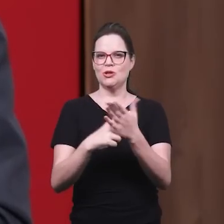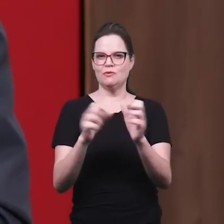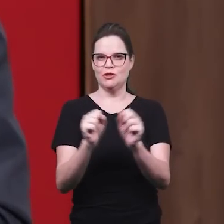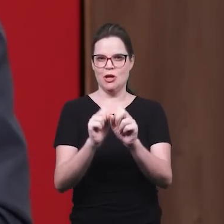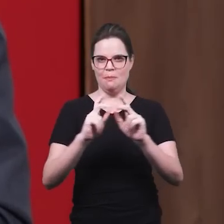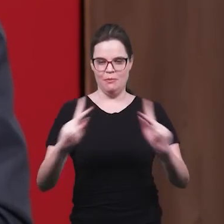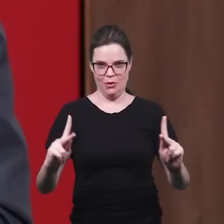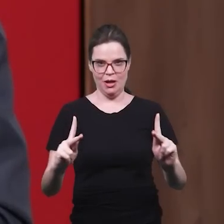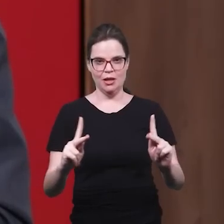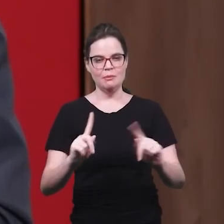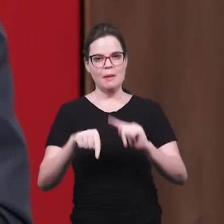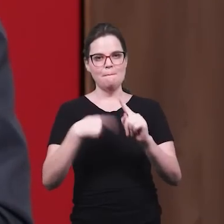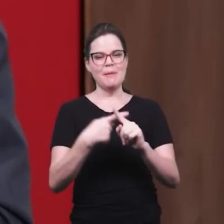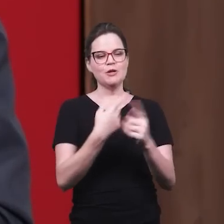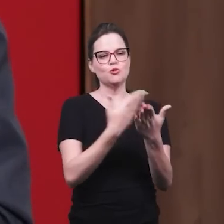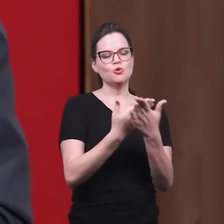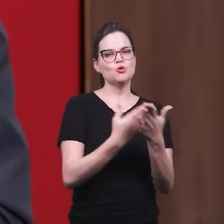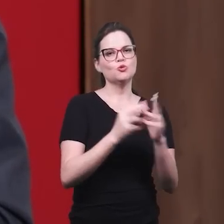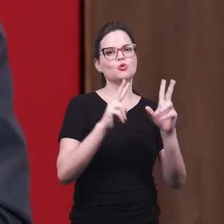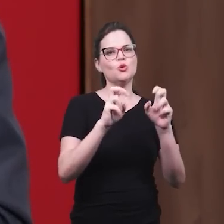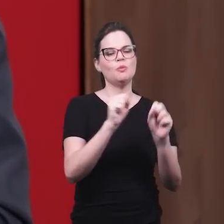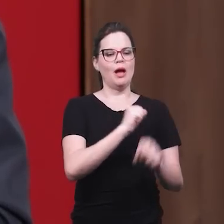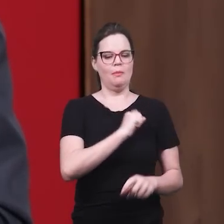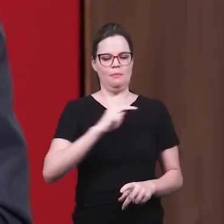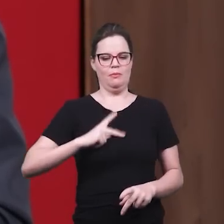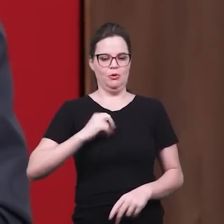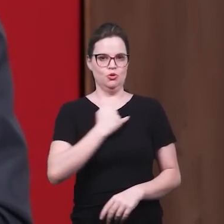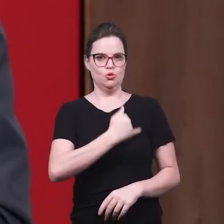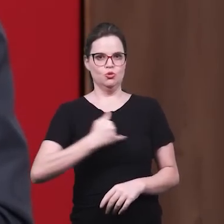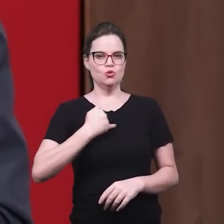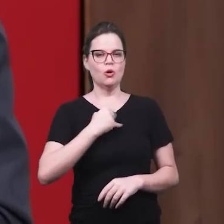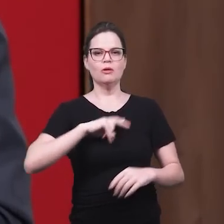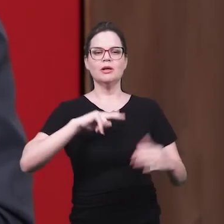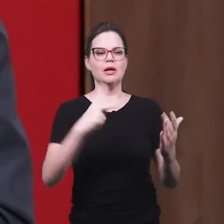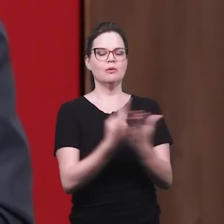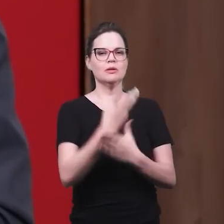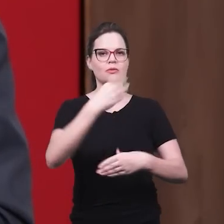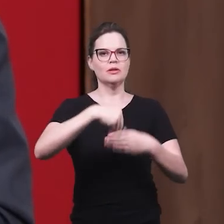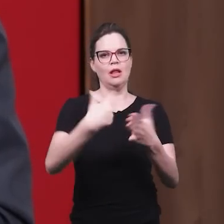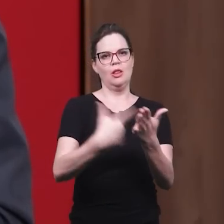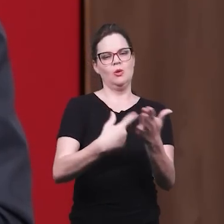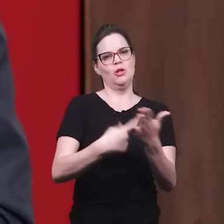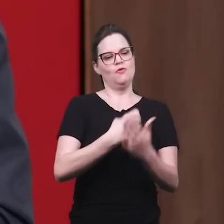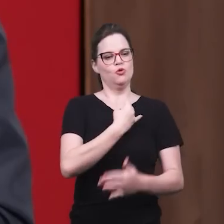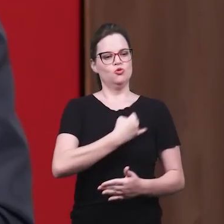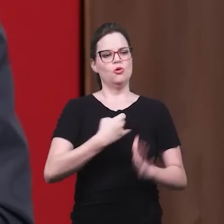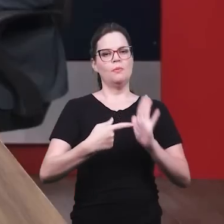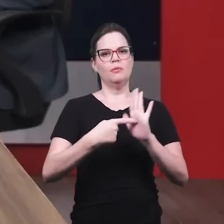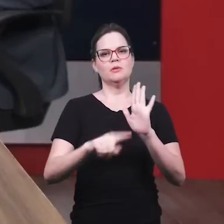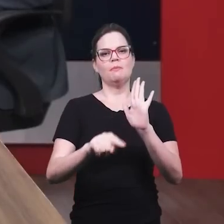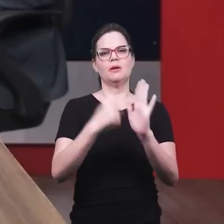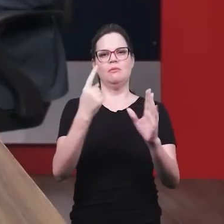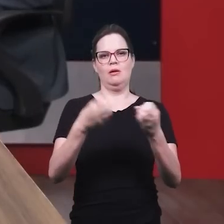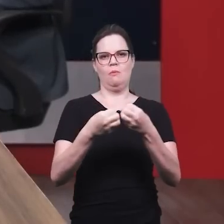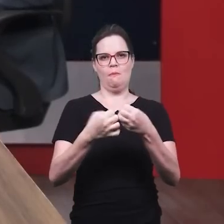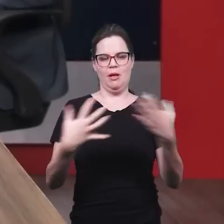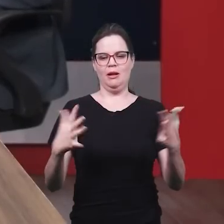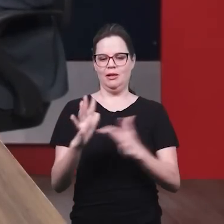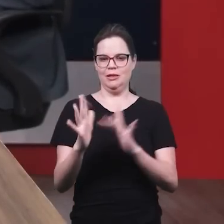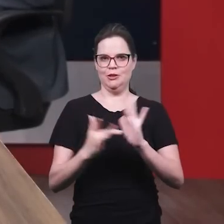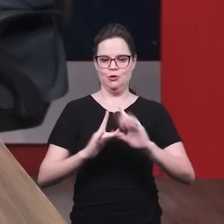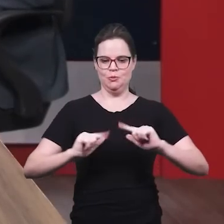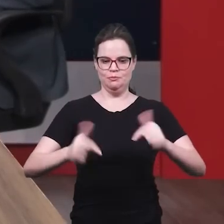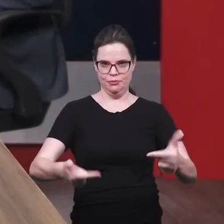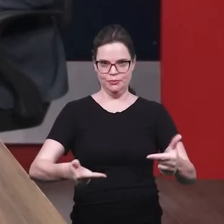primeiro milagre feito pelo Senhor Jesus. E aqui nós já estamos com membros do grupo Ciência e Fé para discutir